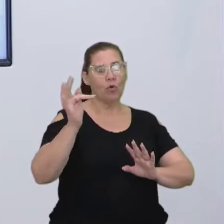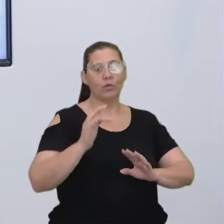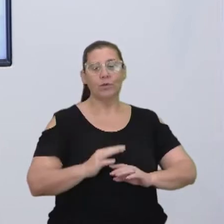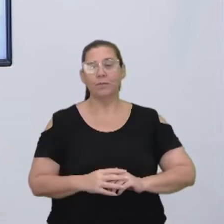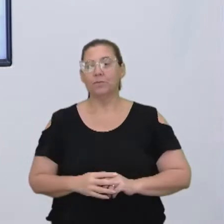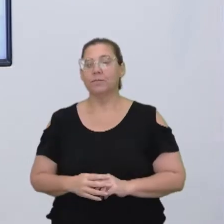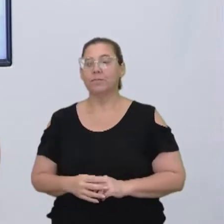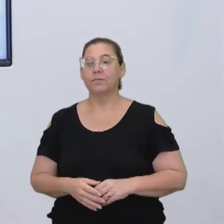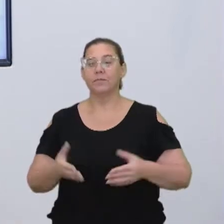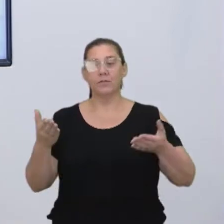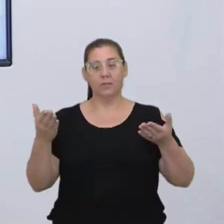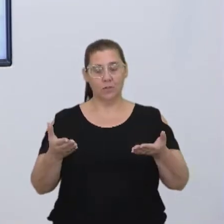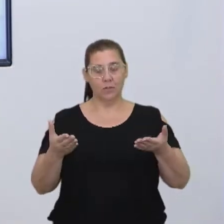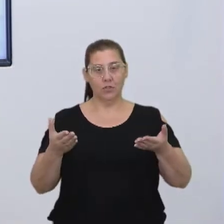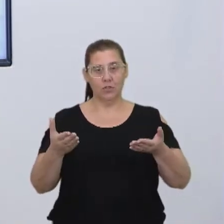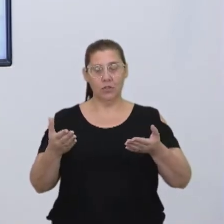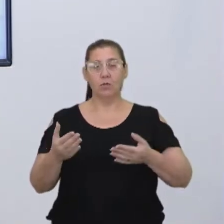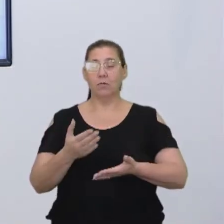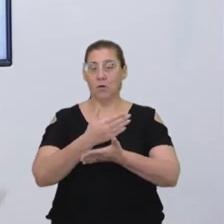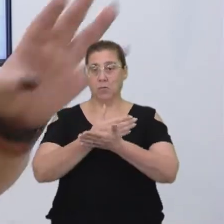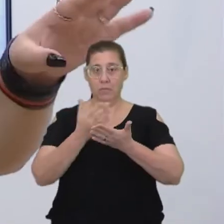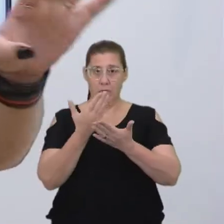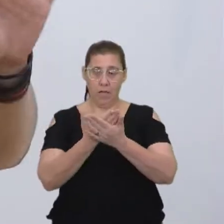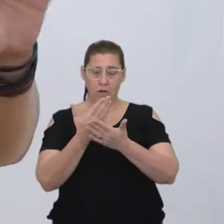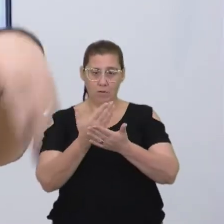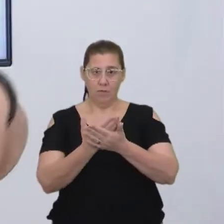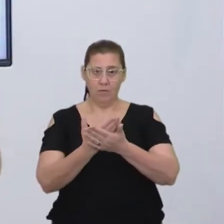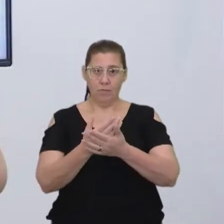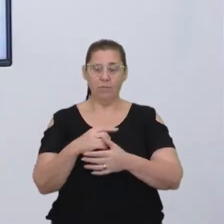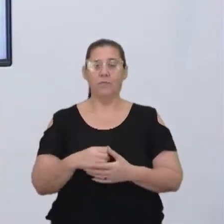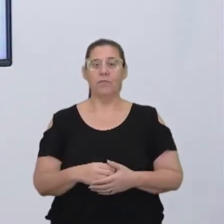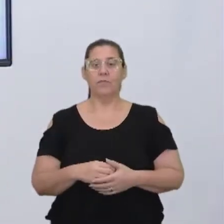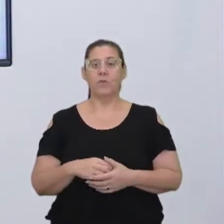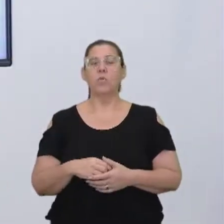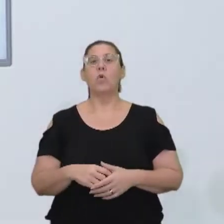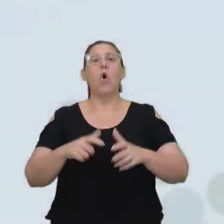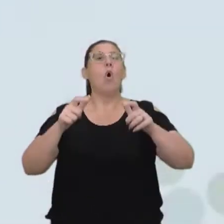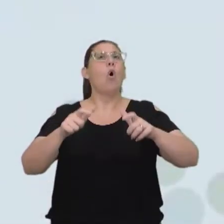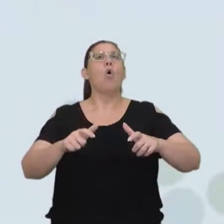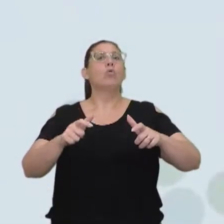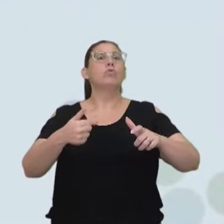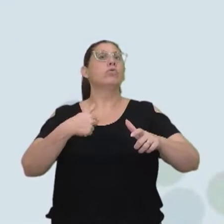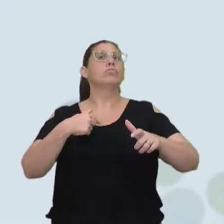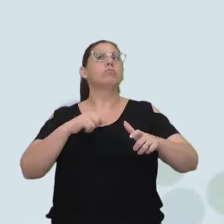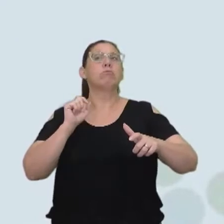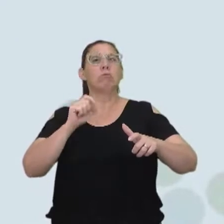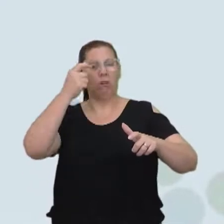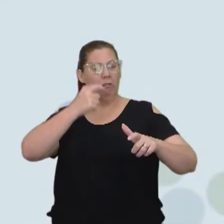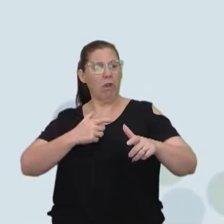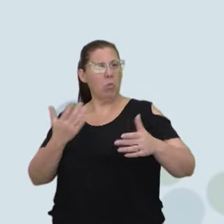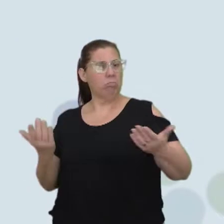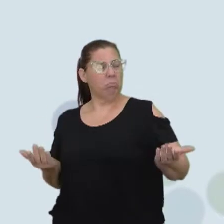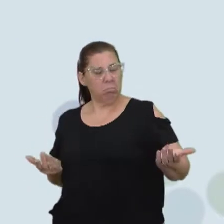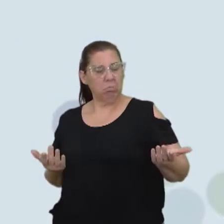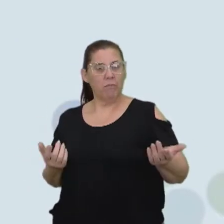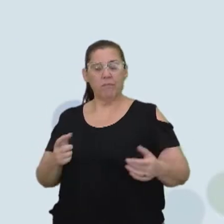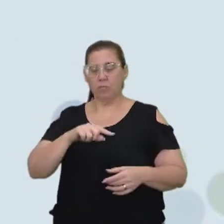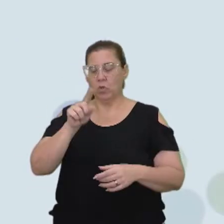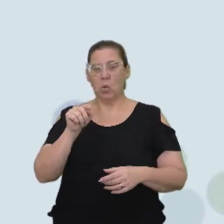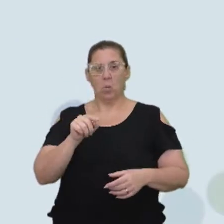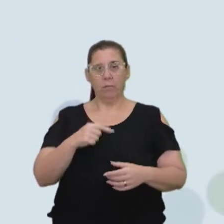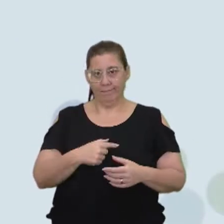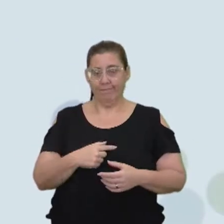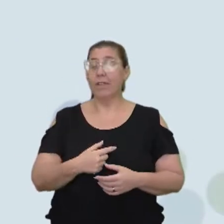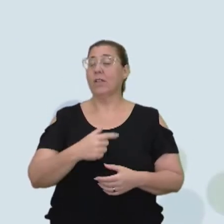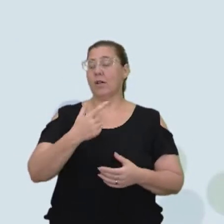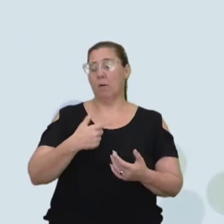Então, hoje, antes da gente começar a nossa aula, a gente vai fazer, né, o nosso Onde Estou? Quem sou eu? Né? Então, estamos no